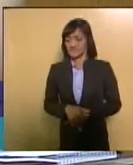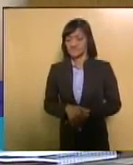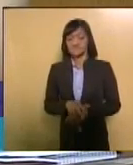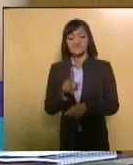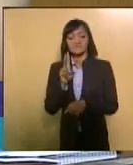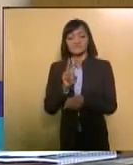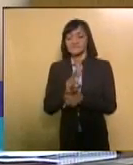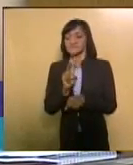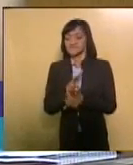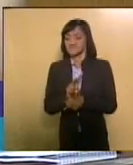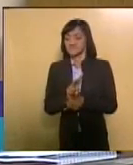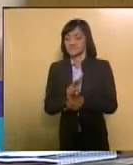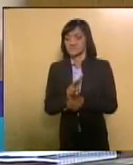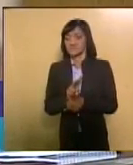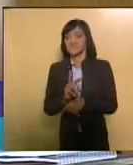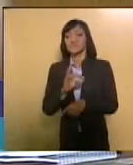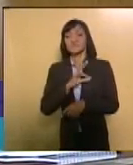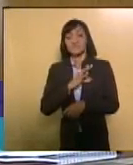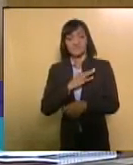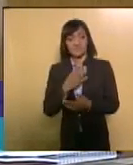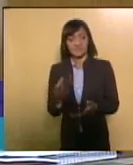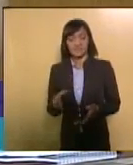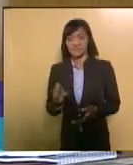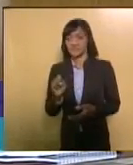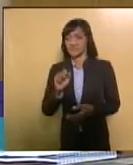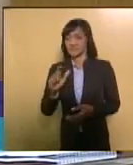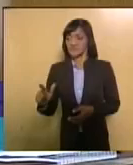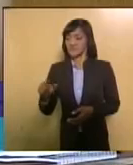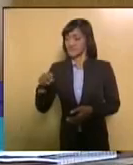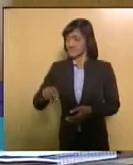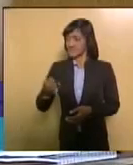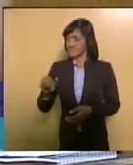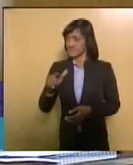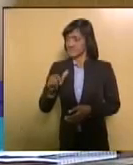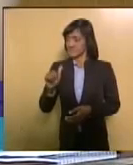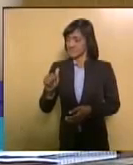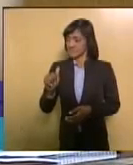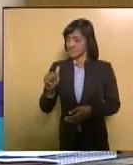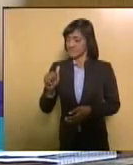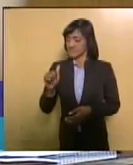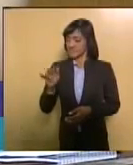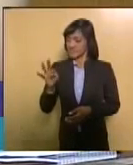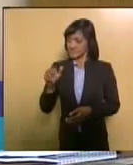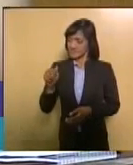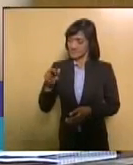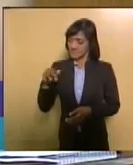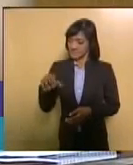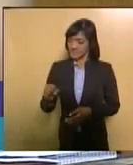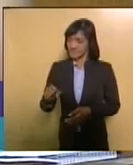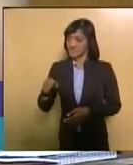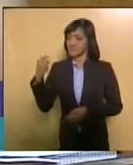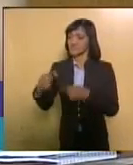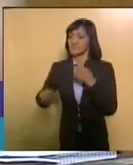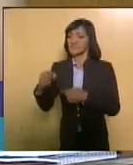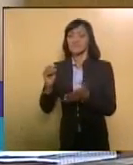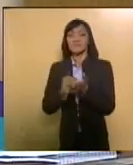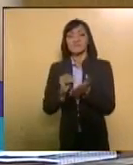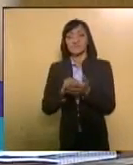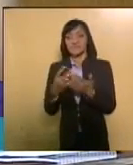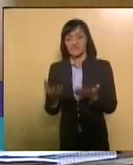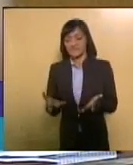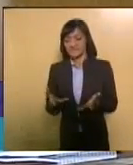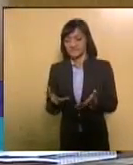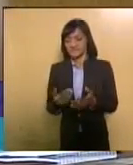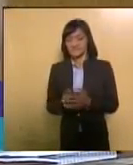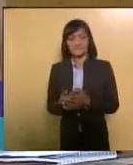proteção dos policiais civis e militares a gente não tem discutido E aí acho que a gente também vai falar um pouco mais sobre isso no